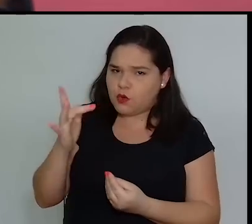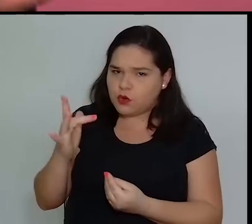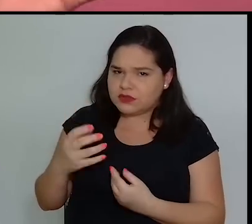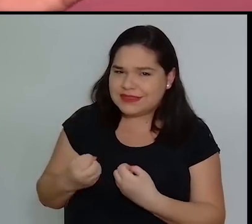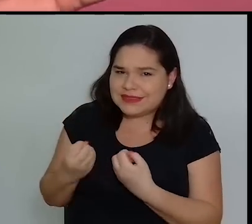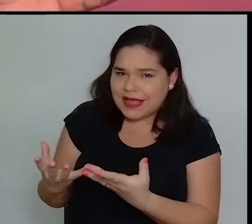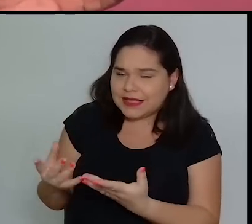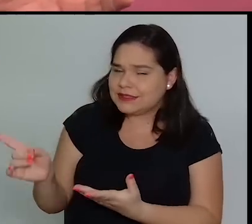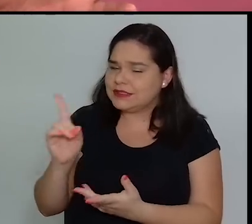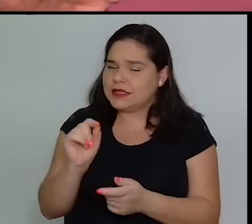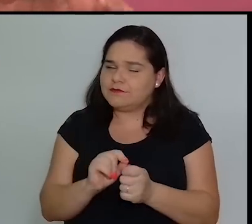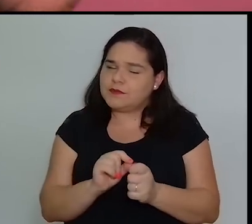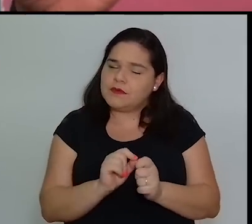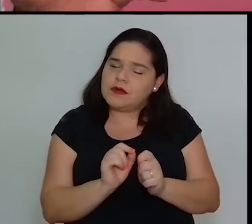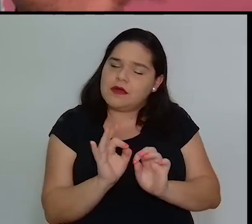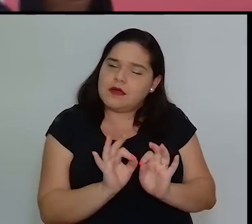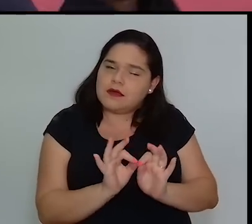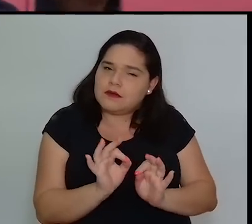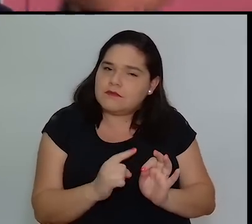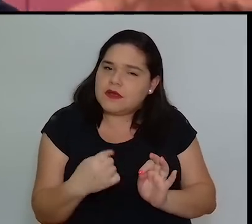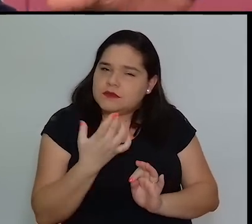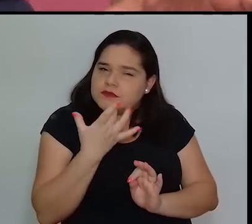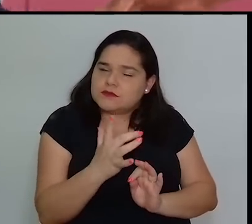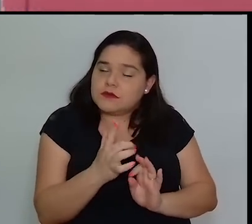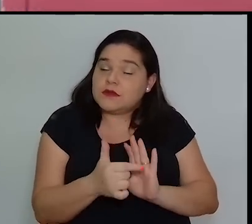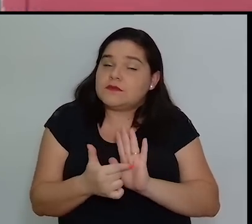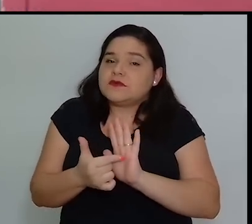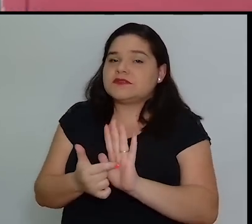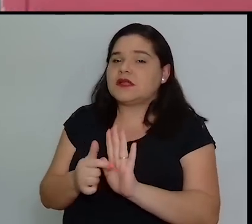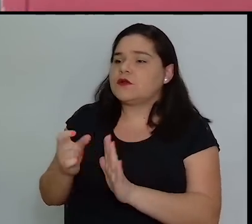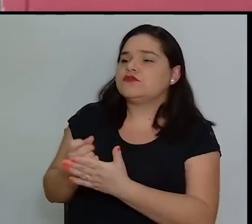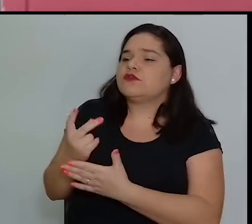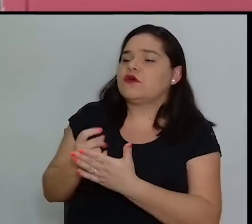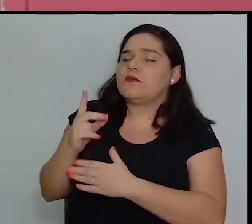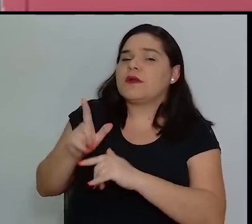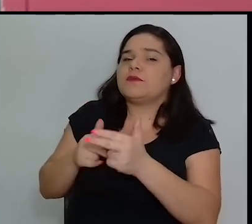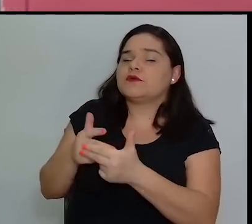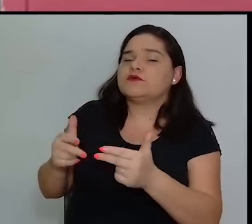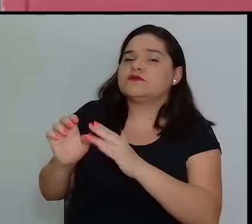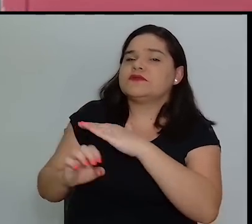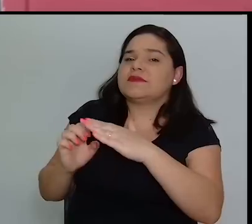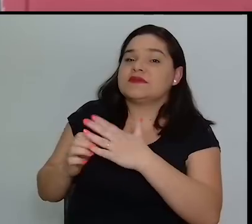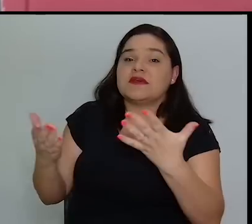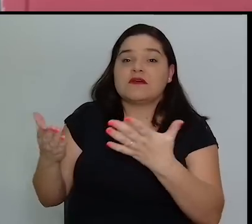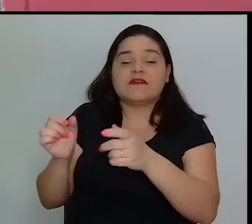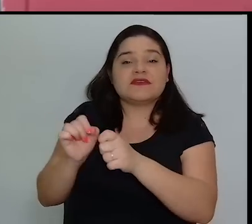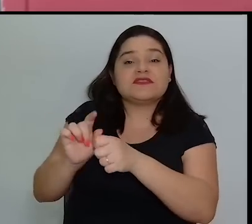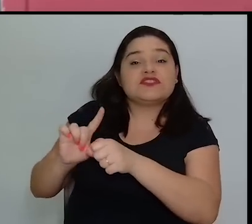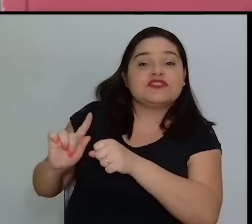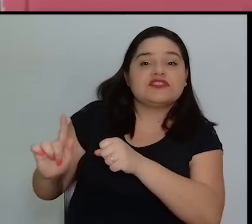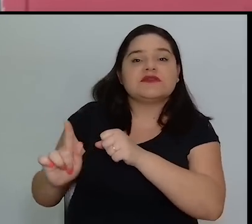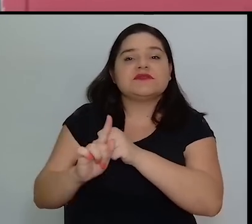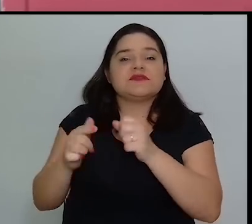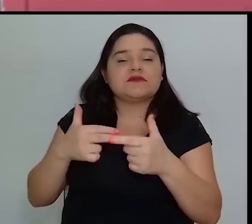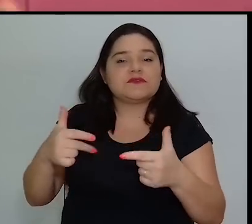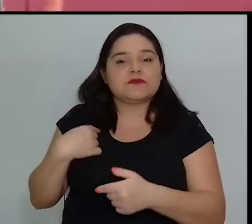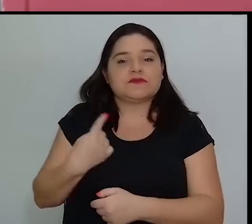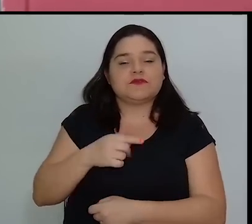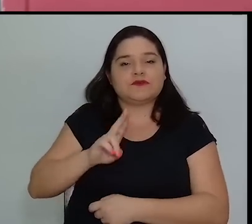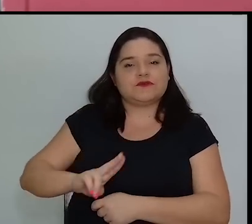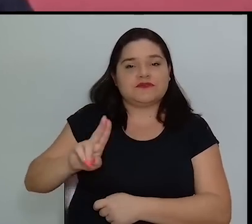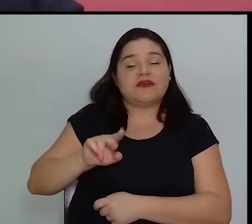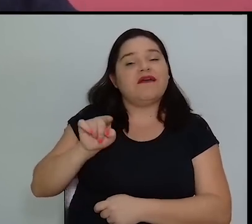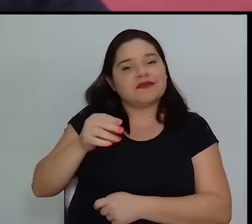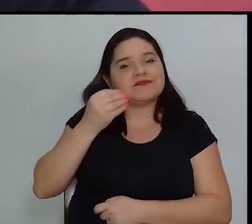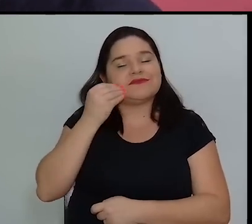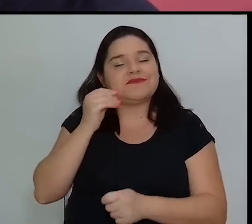lapidar o nosso ouro e mostrar que a gente não vai apenas consumir o produto das empresas a gente vai agora fazer gestão daquilo que a gente consome e é o que ele